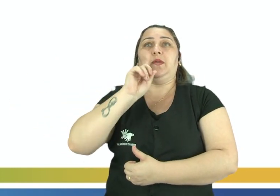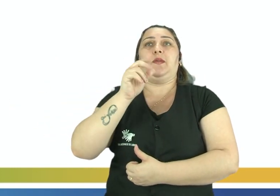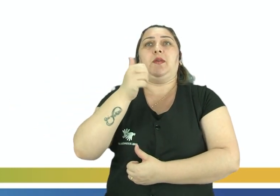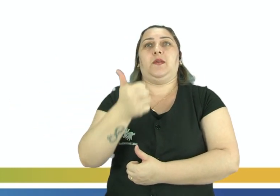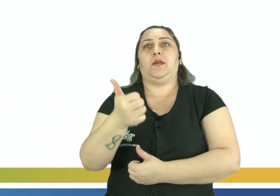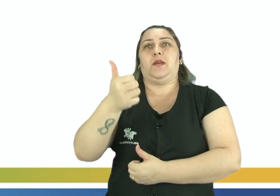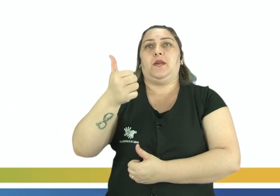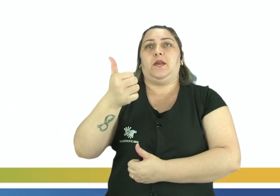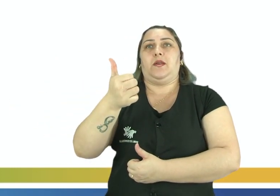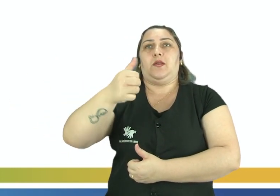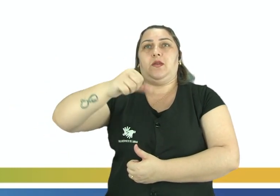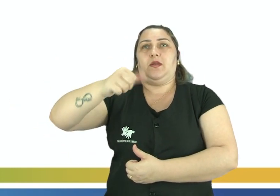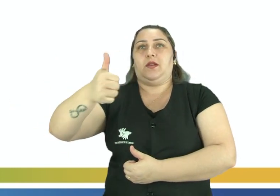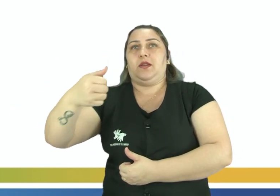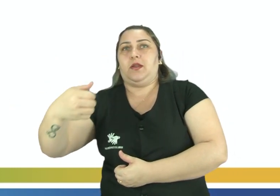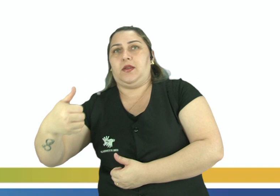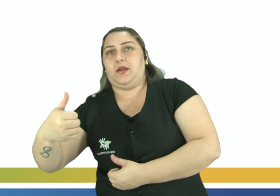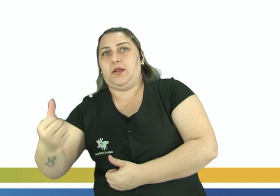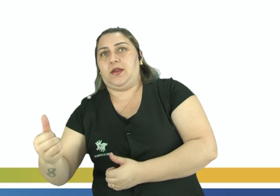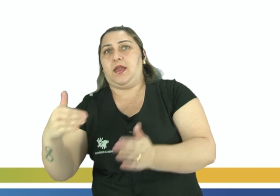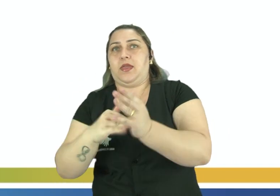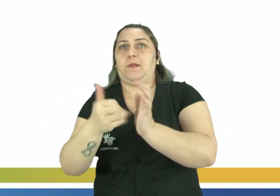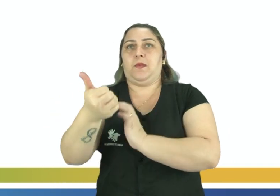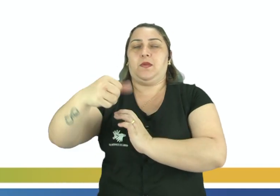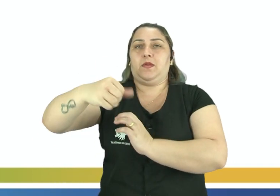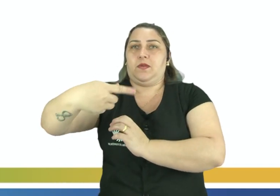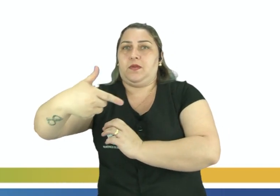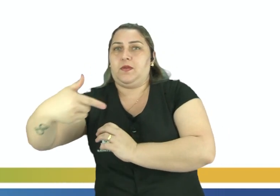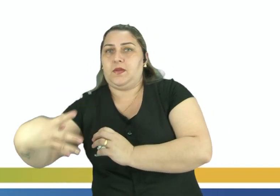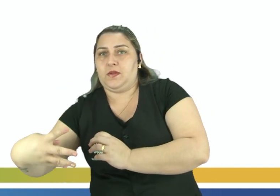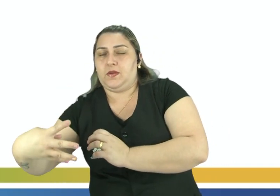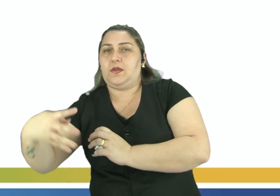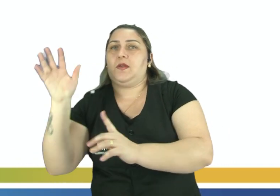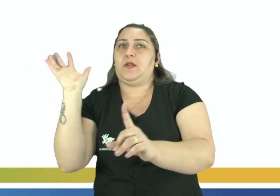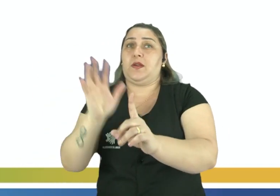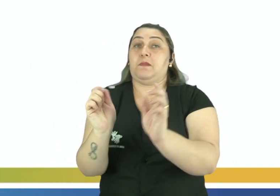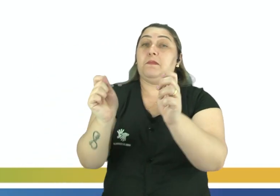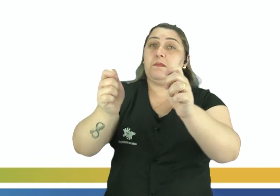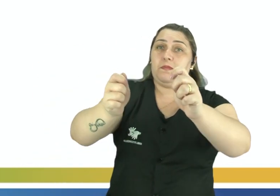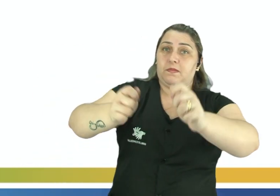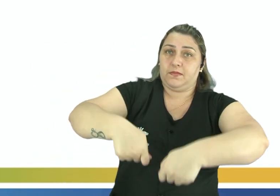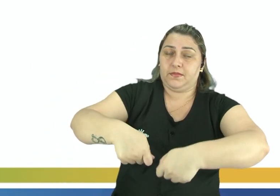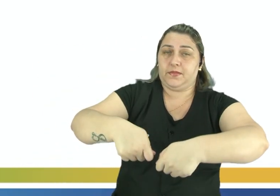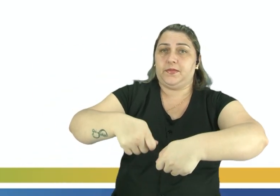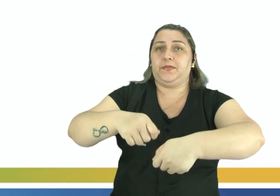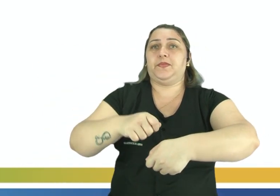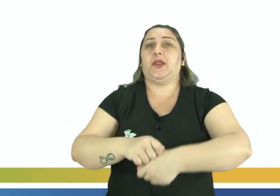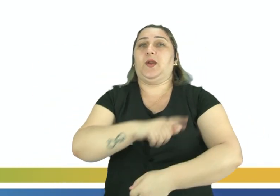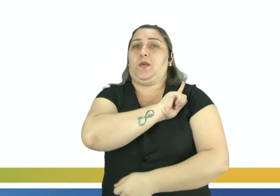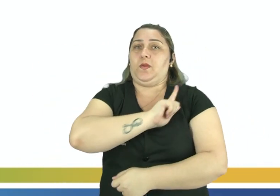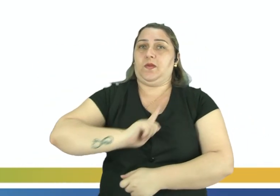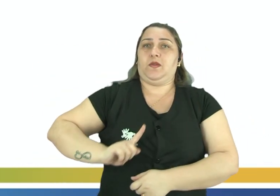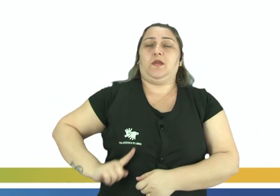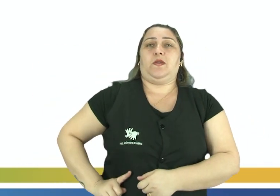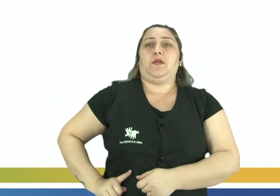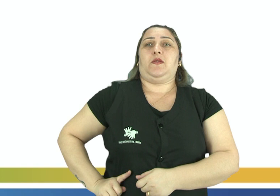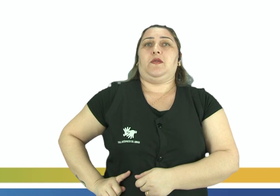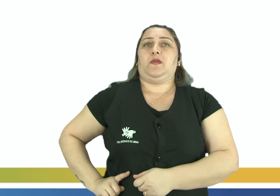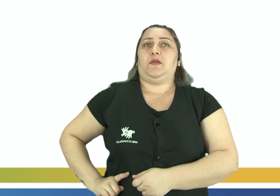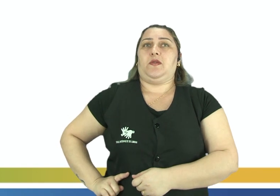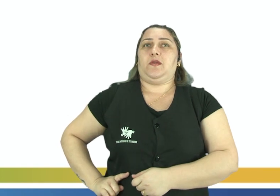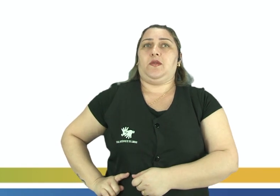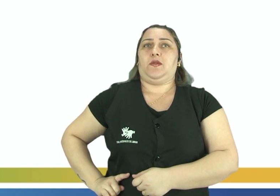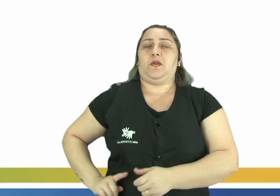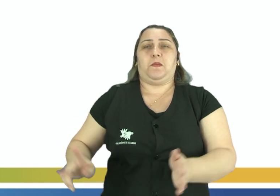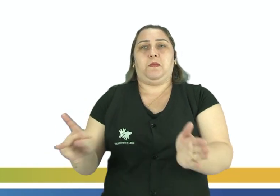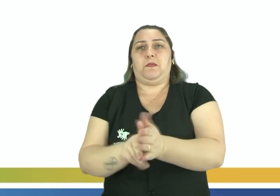1924. E aí, em função dessa intervenção, permitiu que um governo indicado pelos